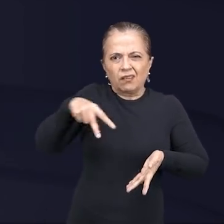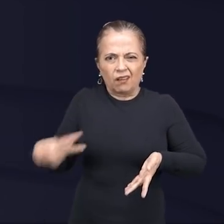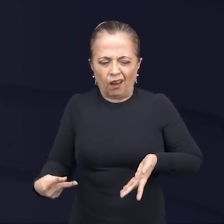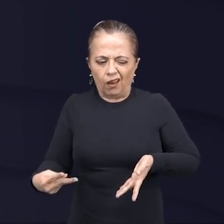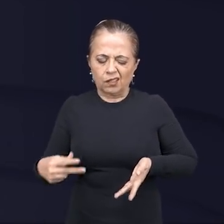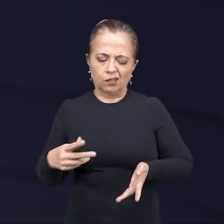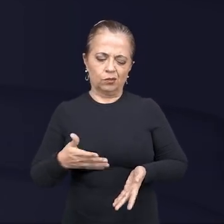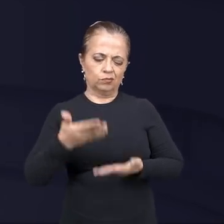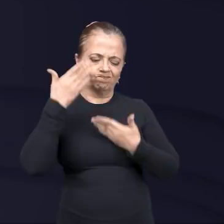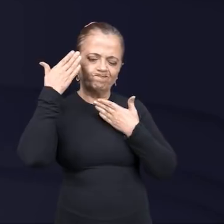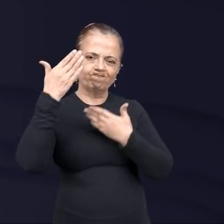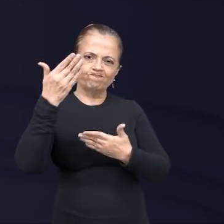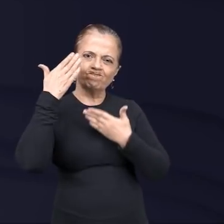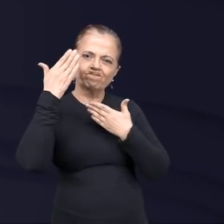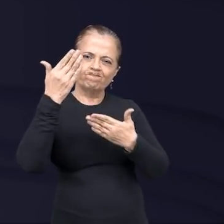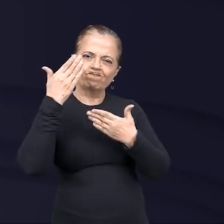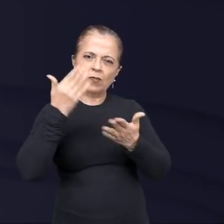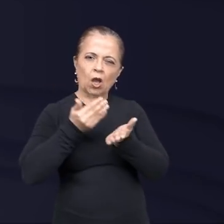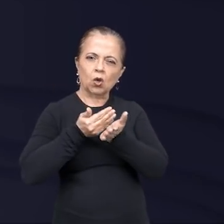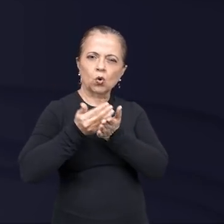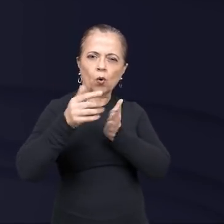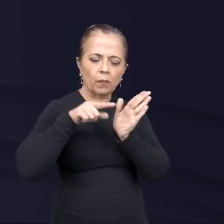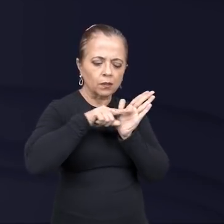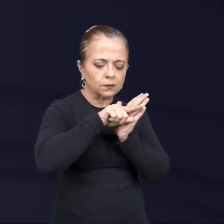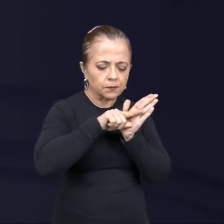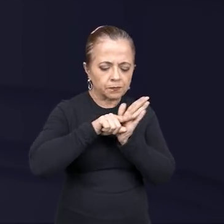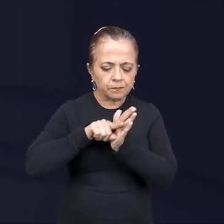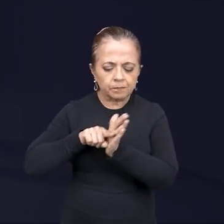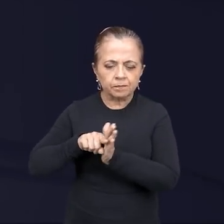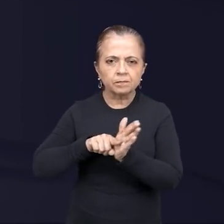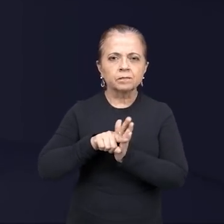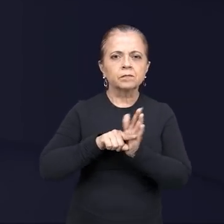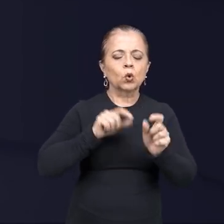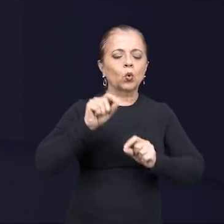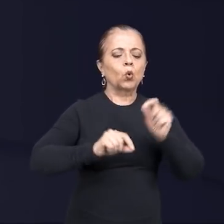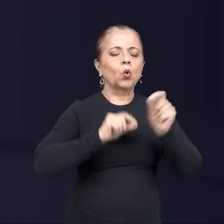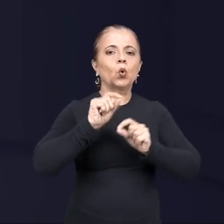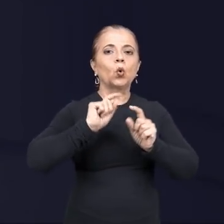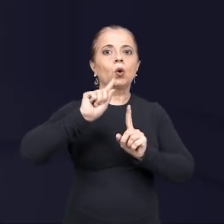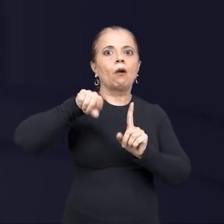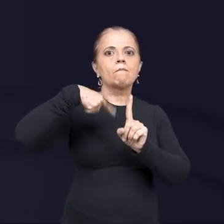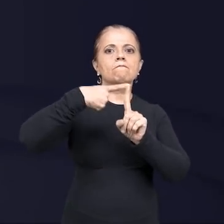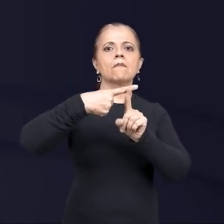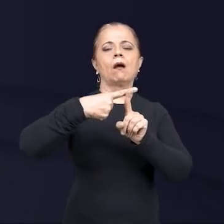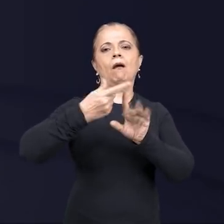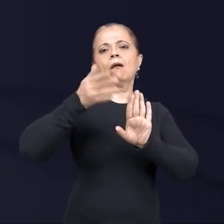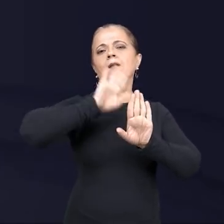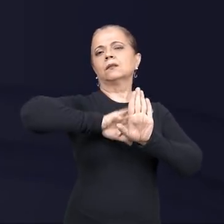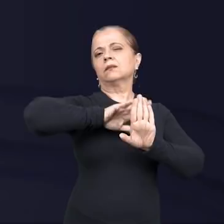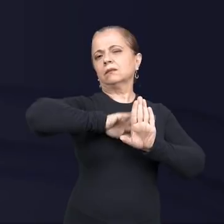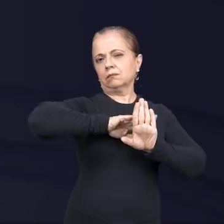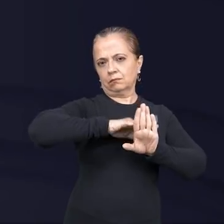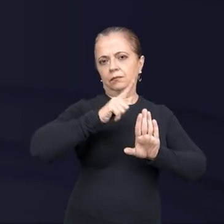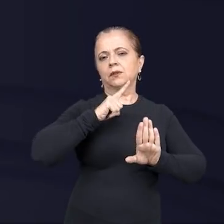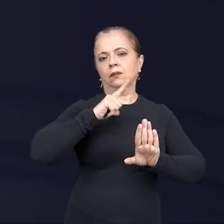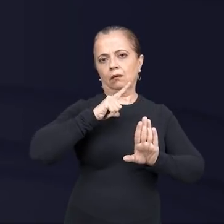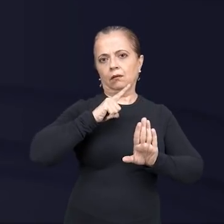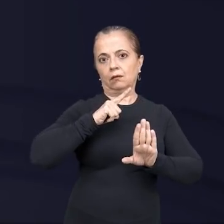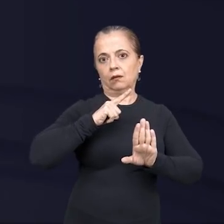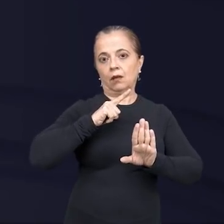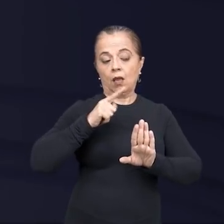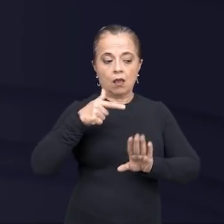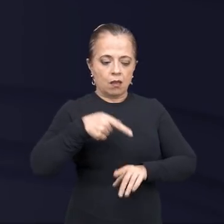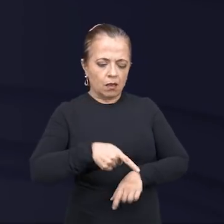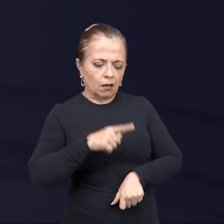acidente e ela passa a investigar uma possível causa exógena, ou seja, uma causa externa. E quando